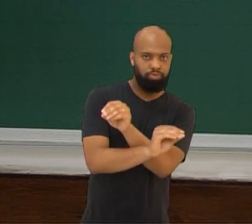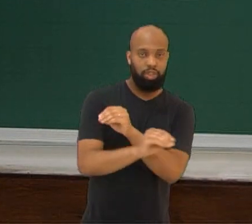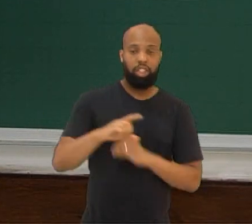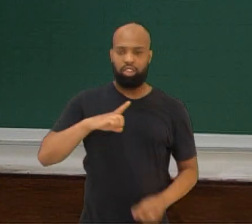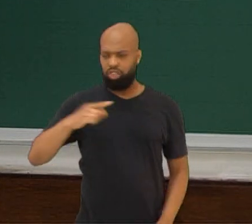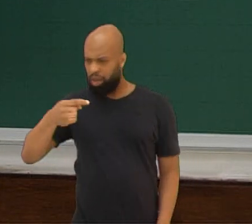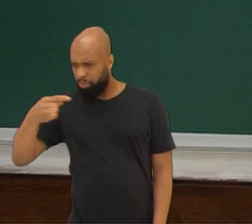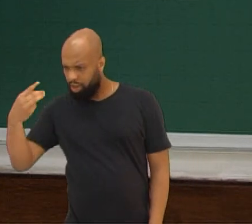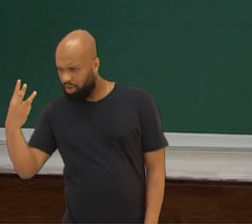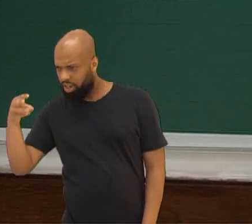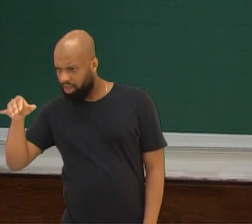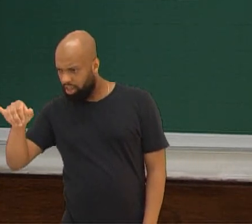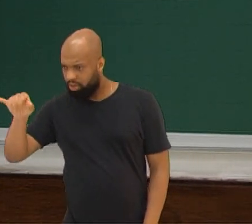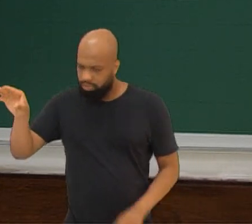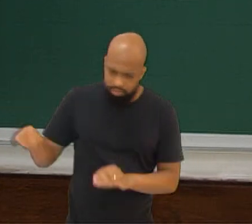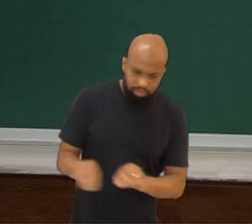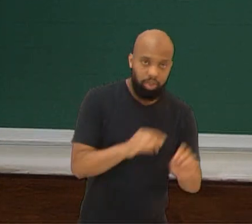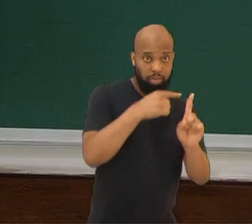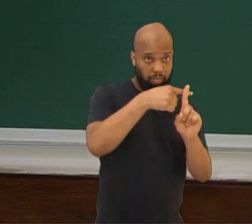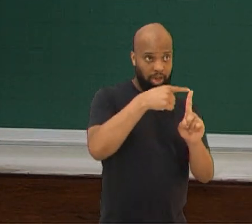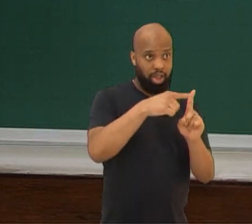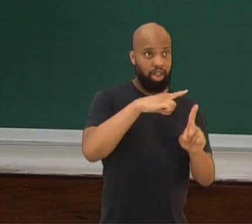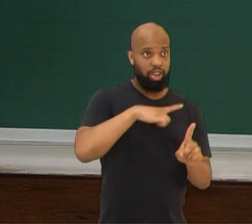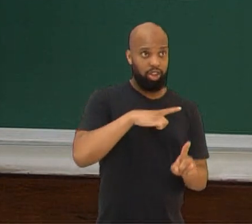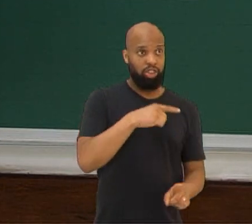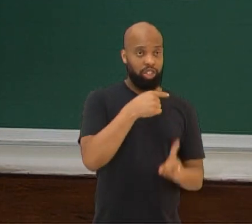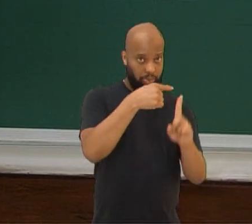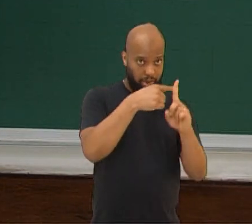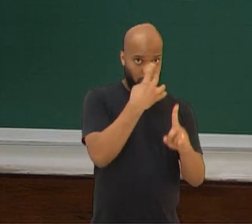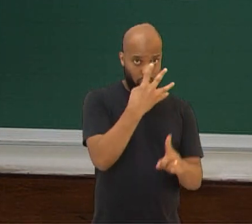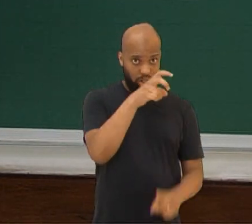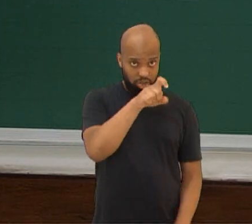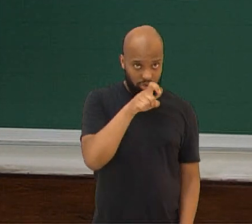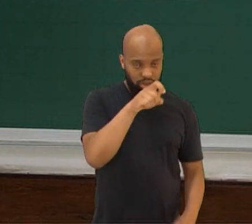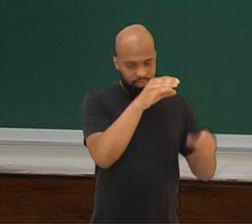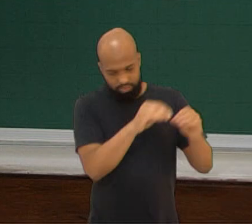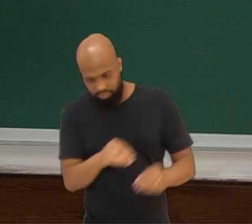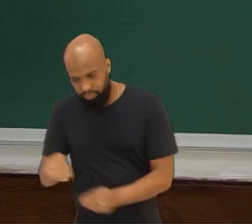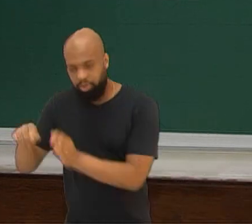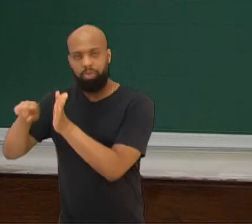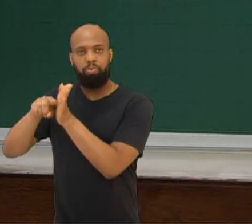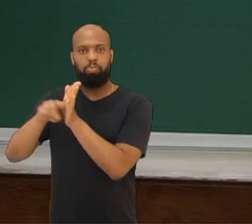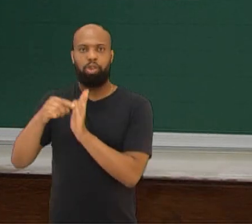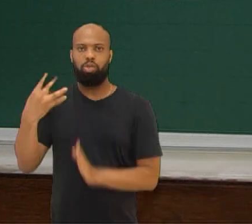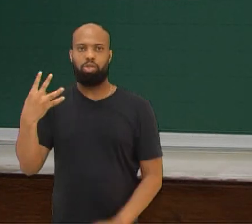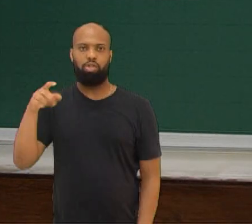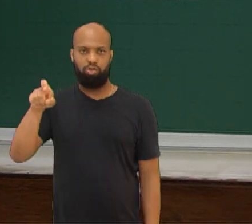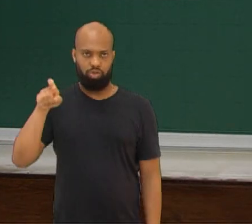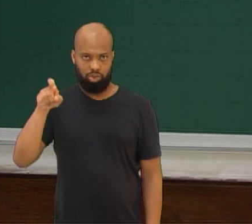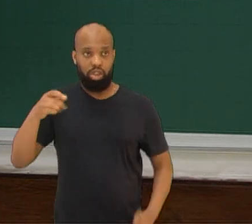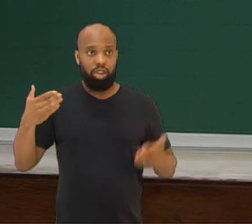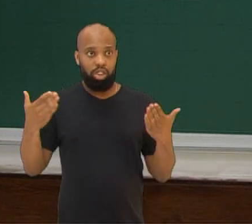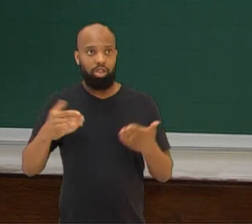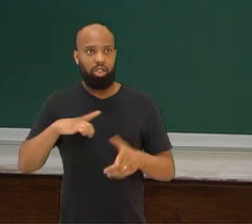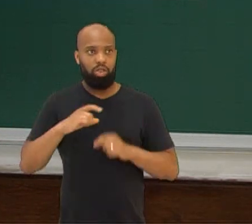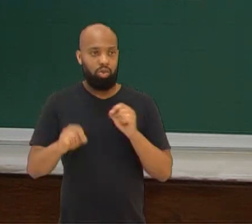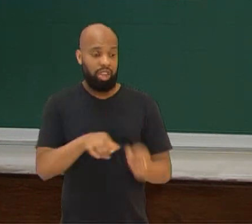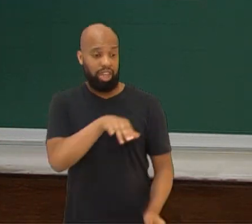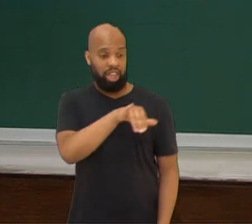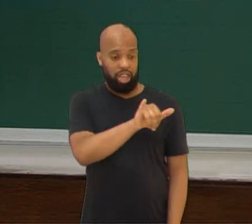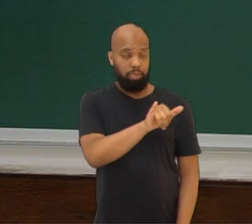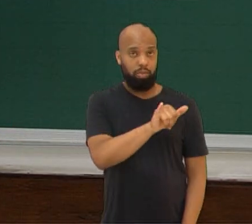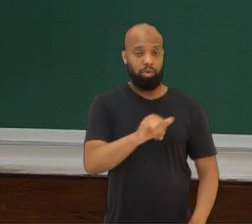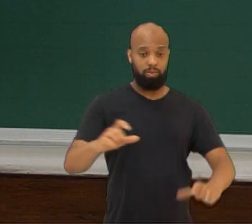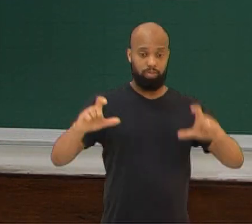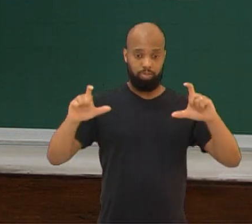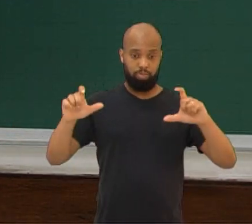veio positivo, o 4x que estava aqui positivo passou para o lado de lá negativo. Coloco o y em evidência,